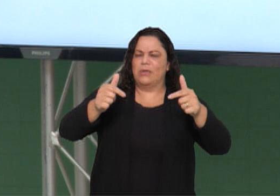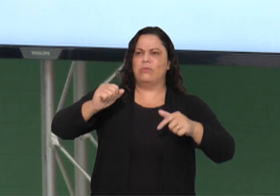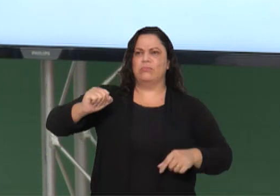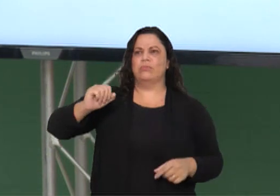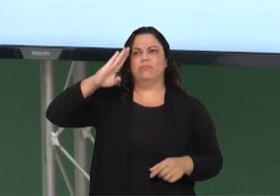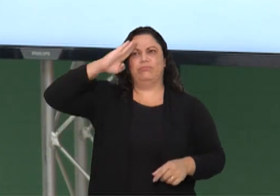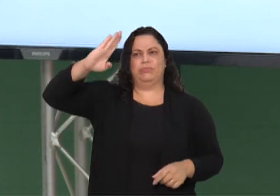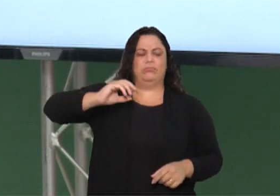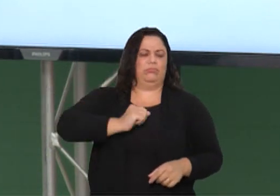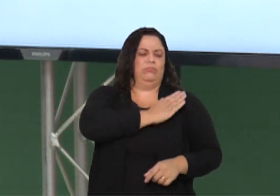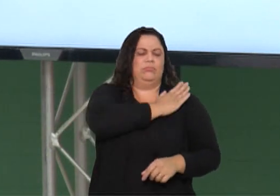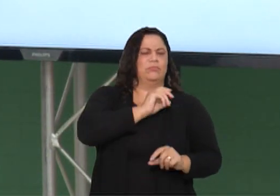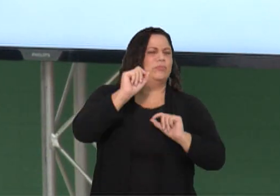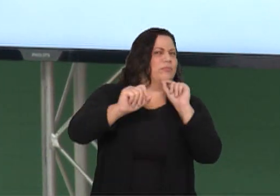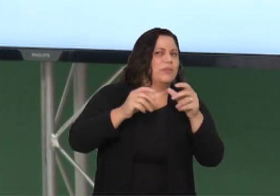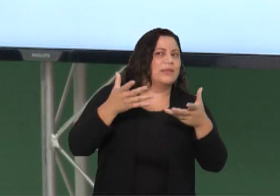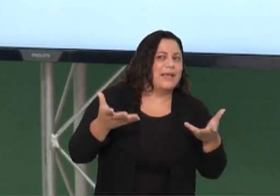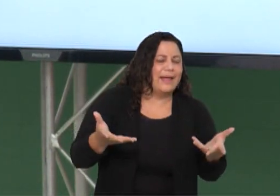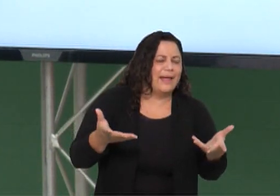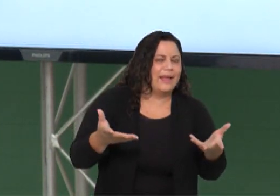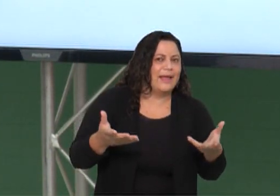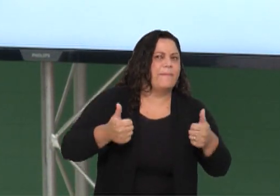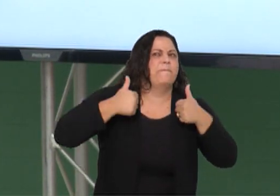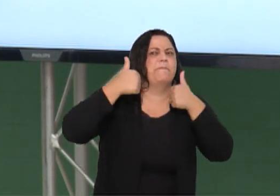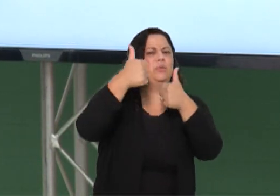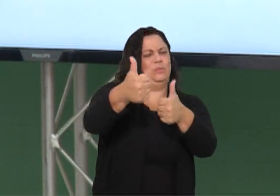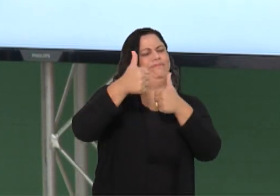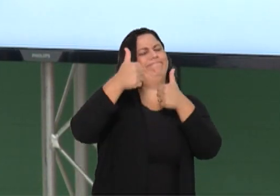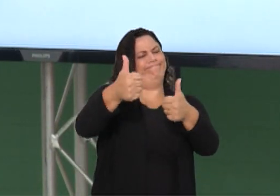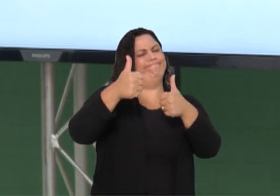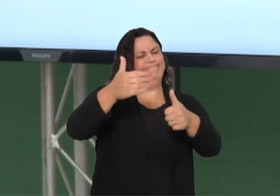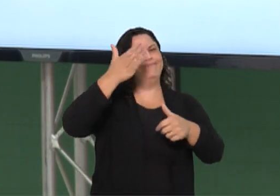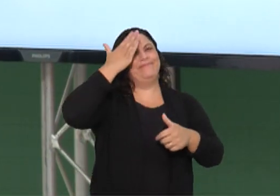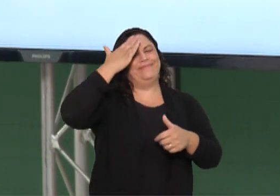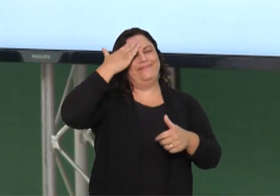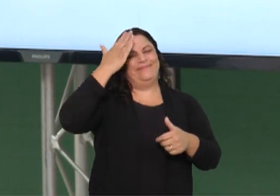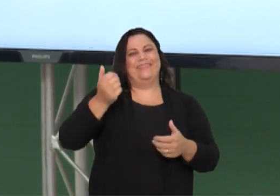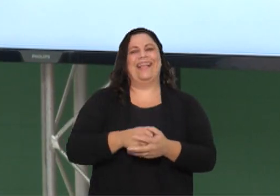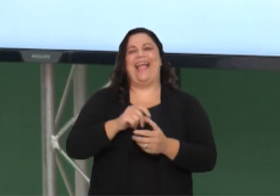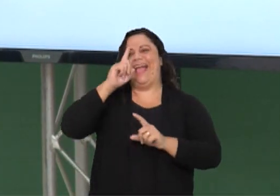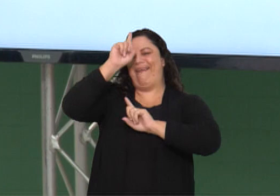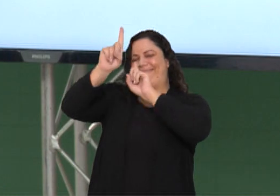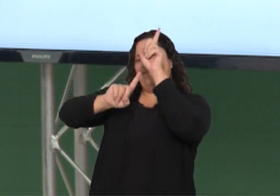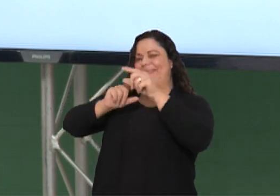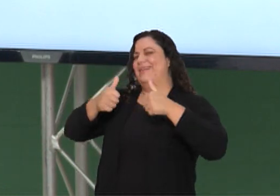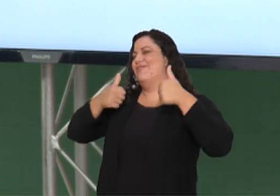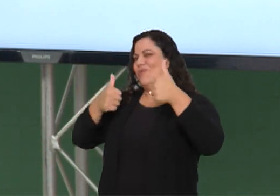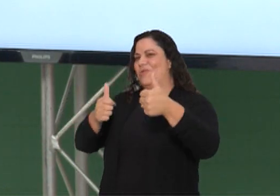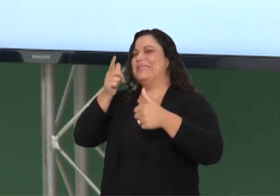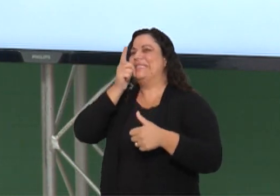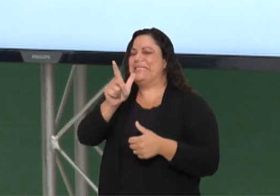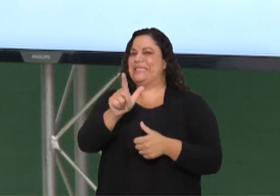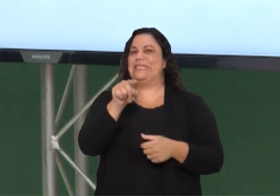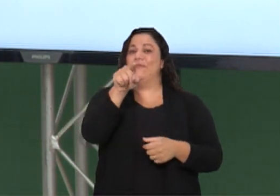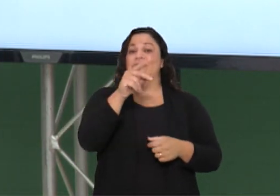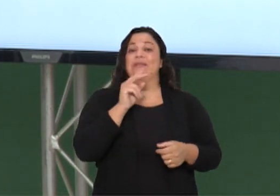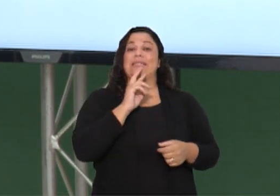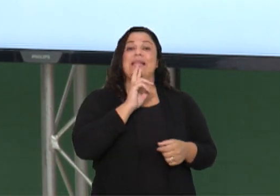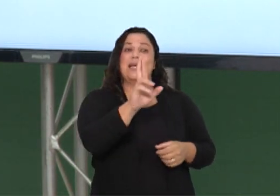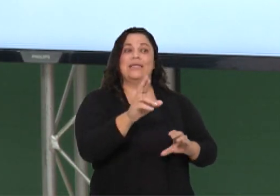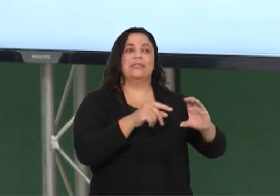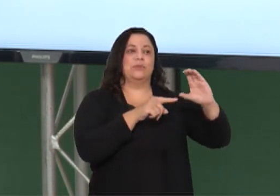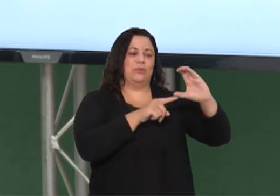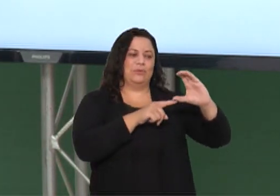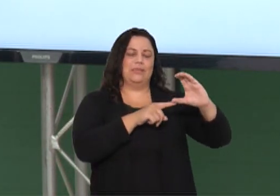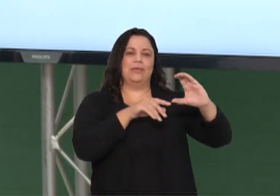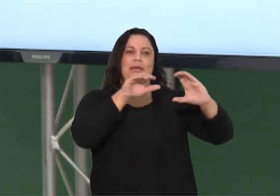Muito bem. Estou até adivinhando. Meu poder mental conseguiu descobrir qual que você jogou aí. Letra C, o